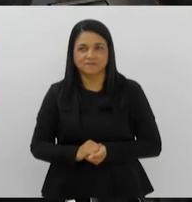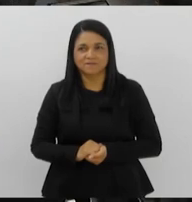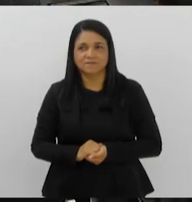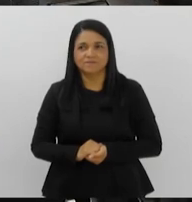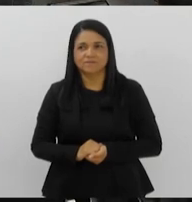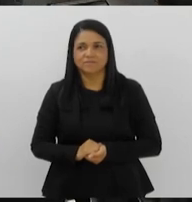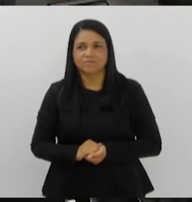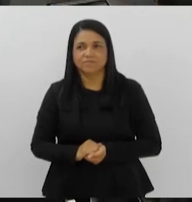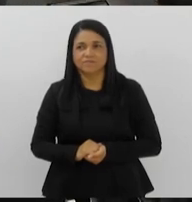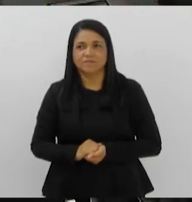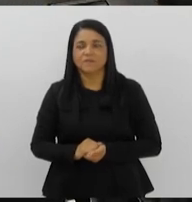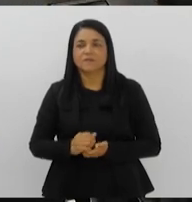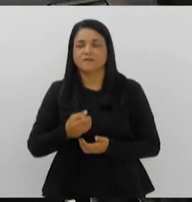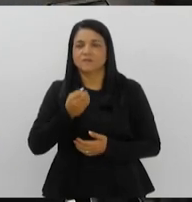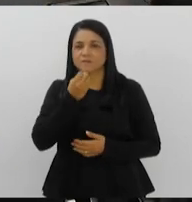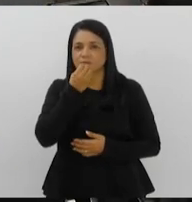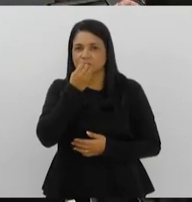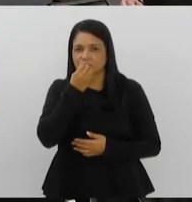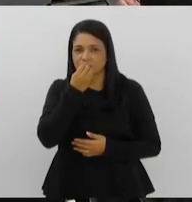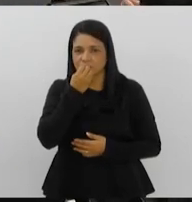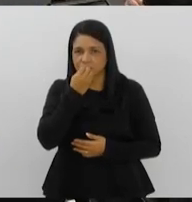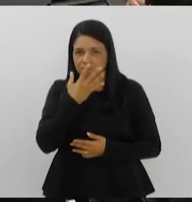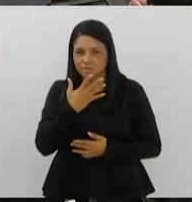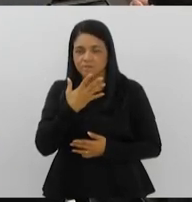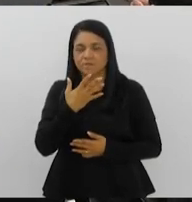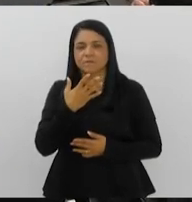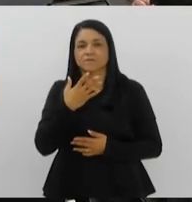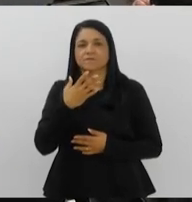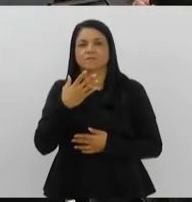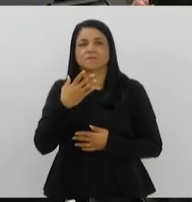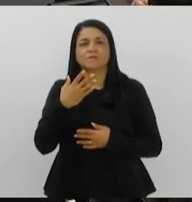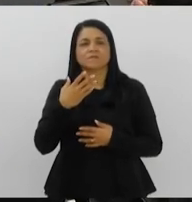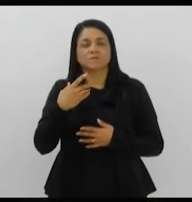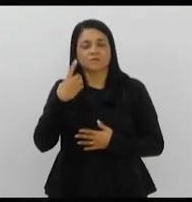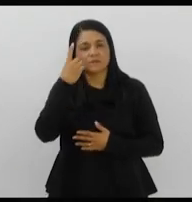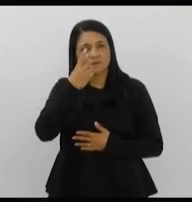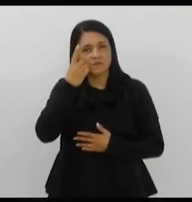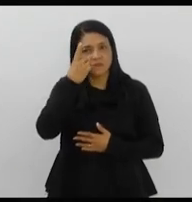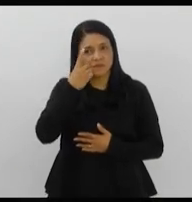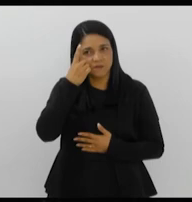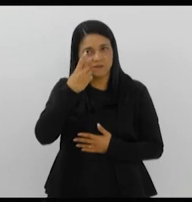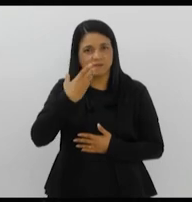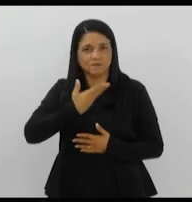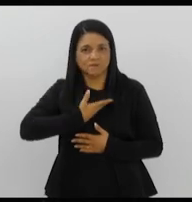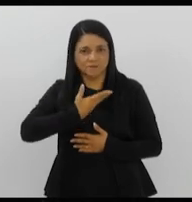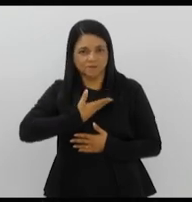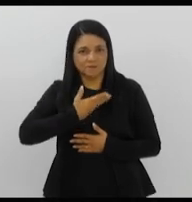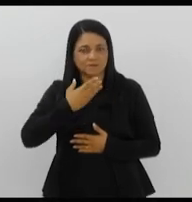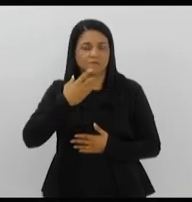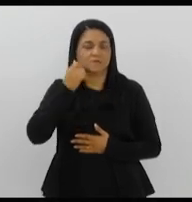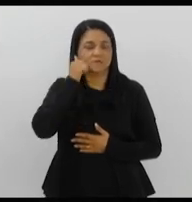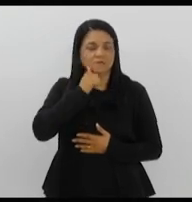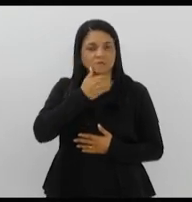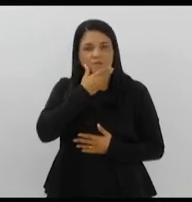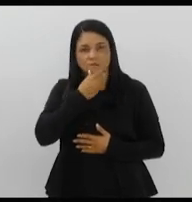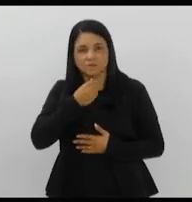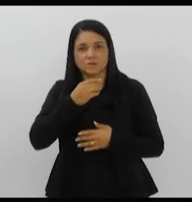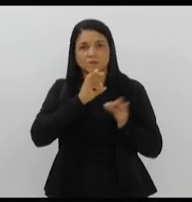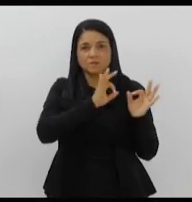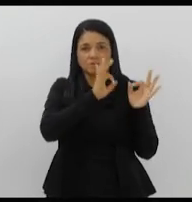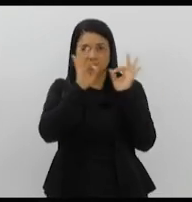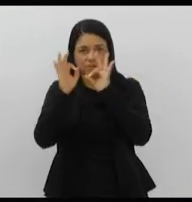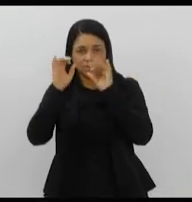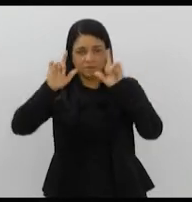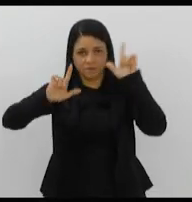Primeiramente, saudar aqui os colegas deputados e deputadas e aqueles que nos acompanham pela TV Alerge.